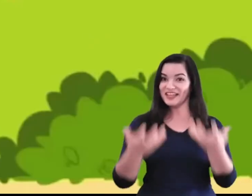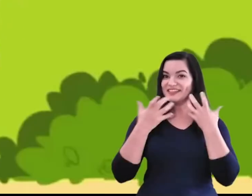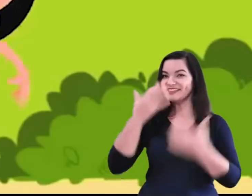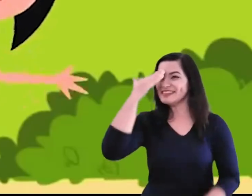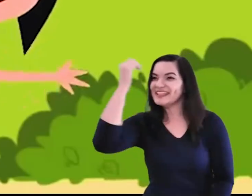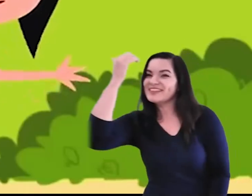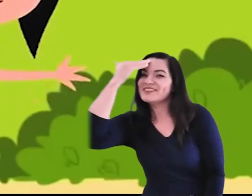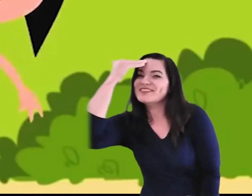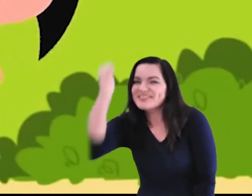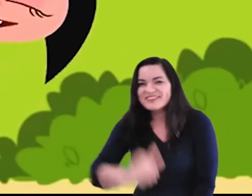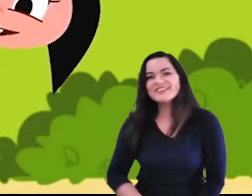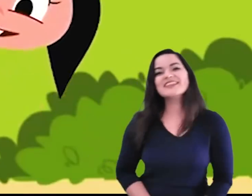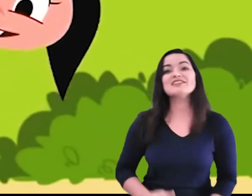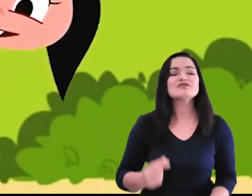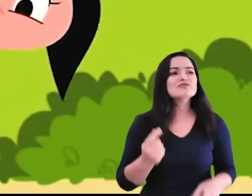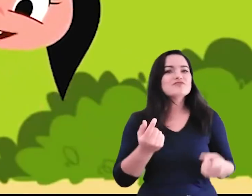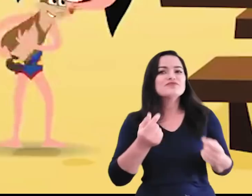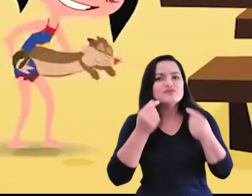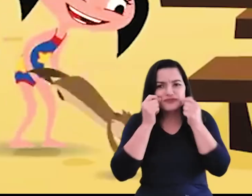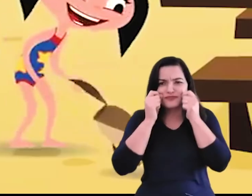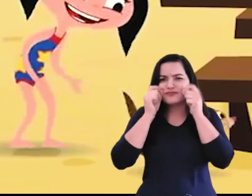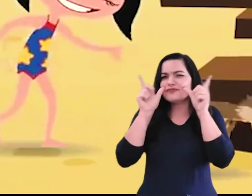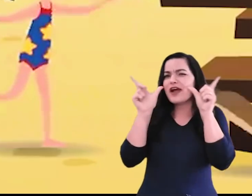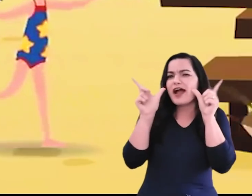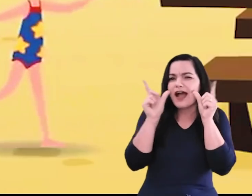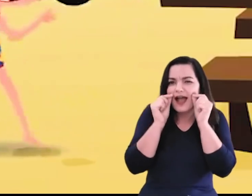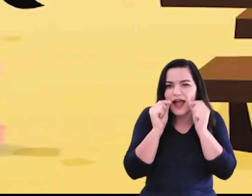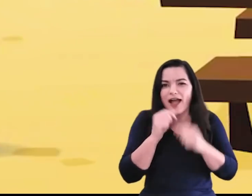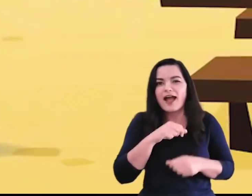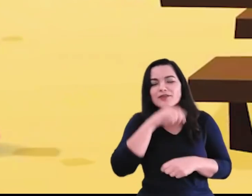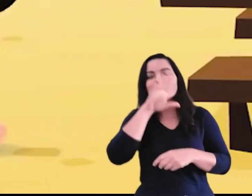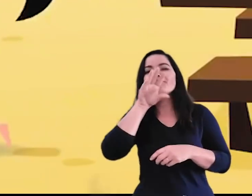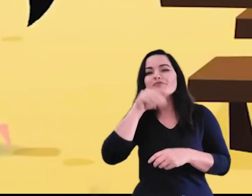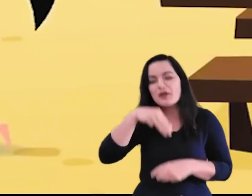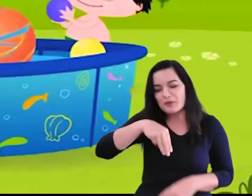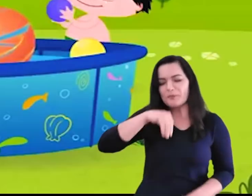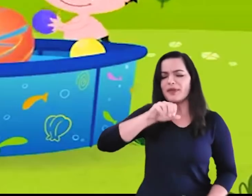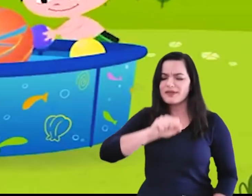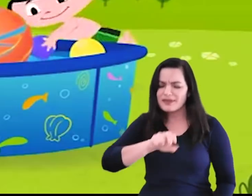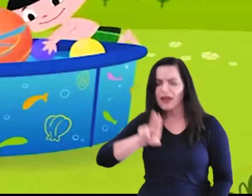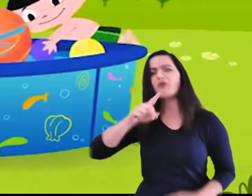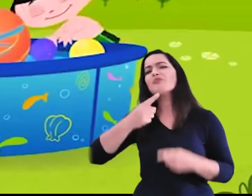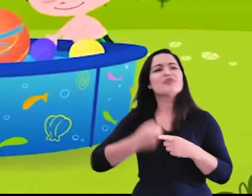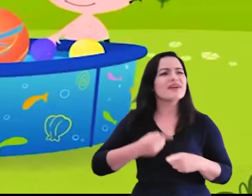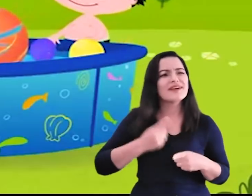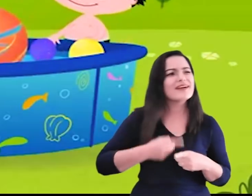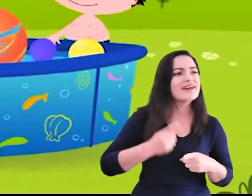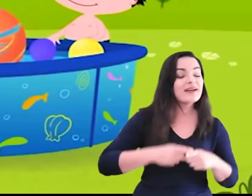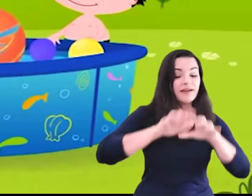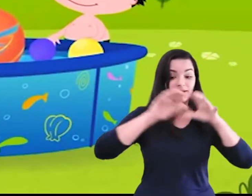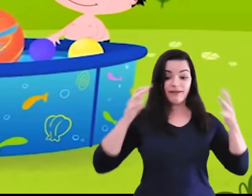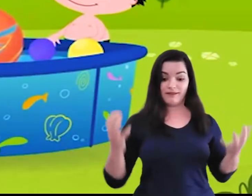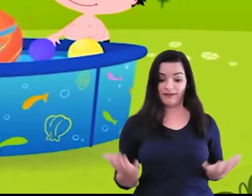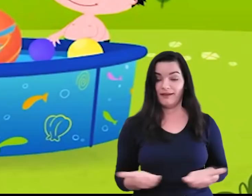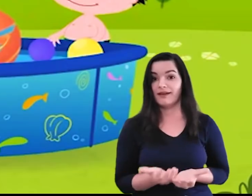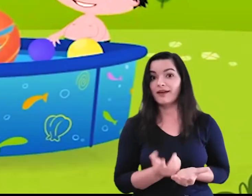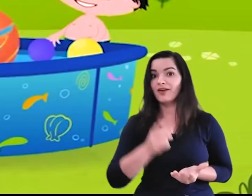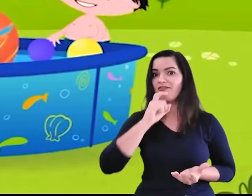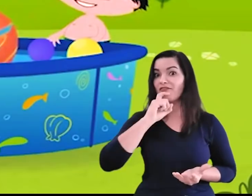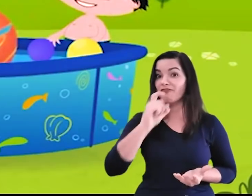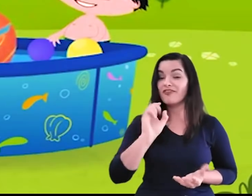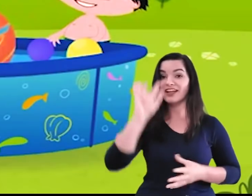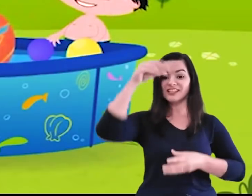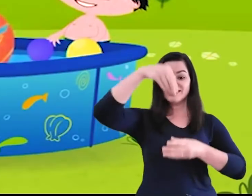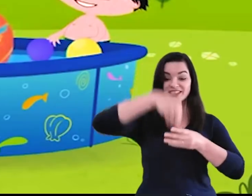Eu quero saber porque o gato mia. Verde por fora, vermelha por dentro é